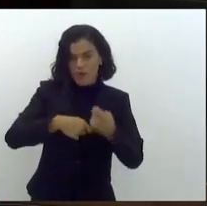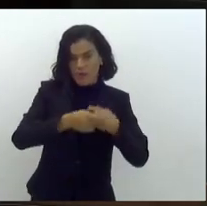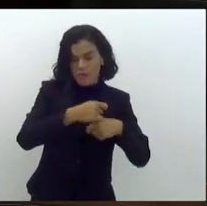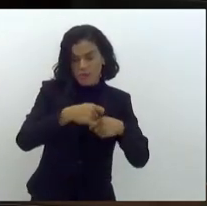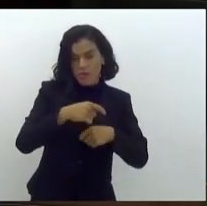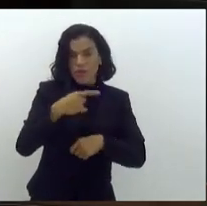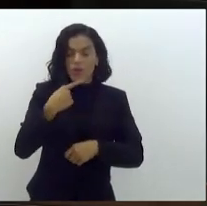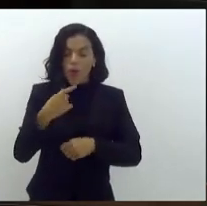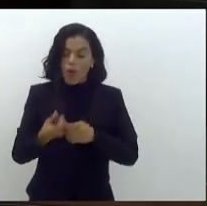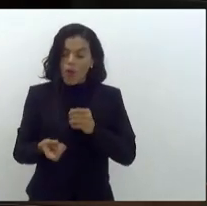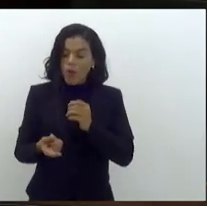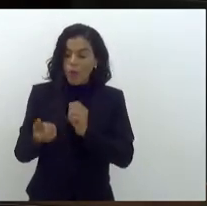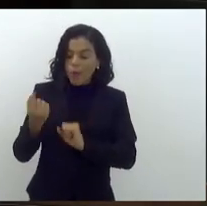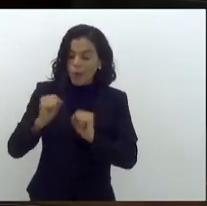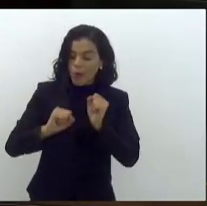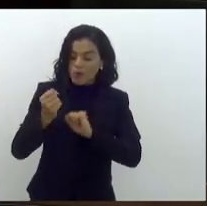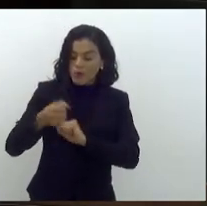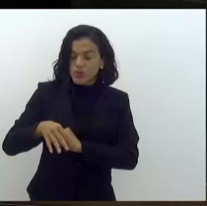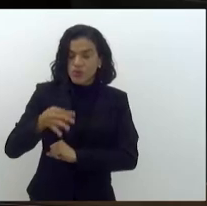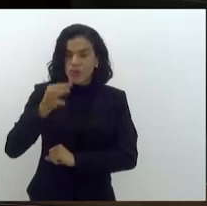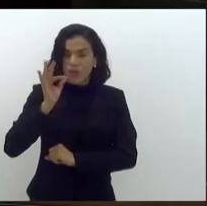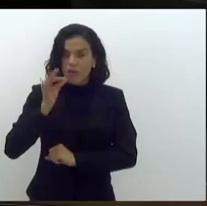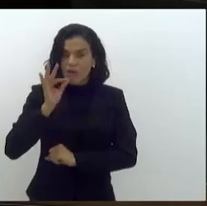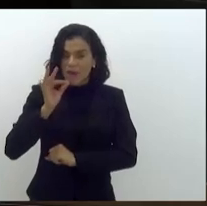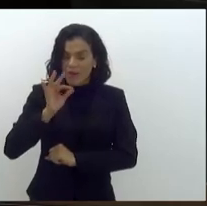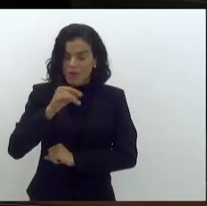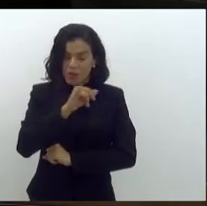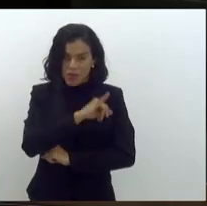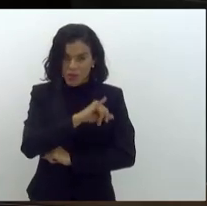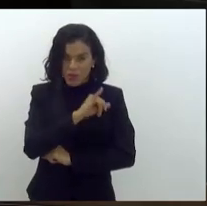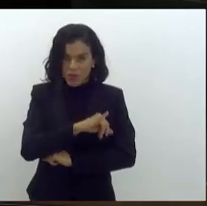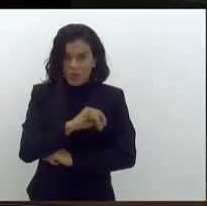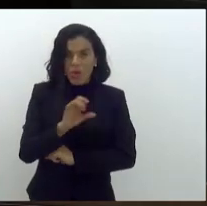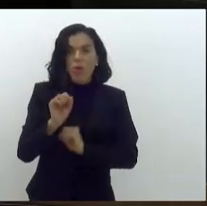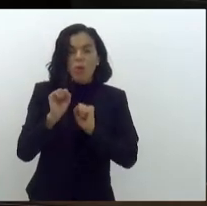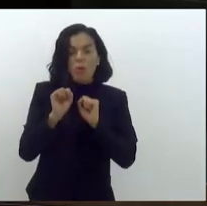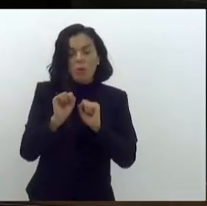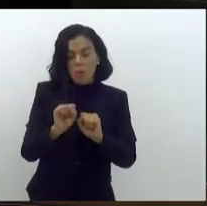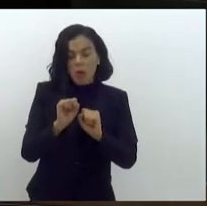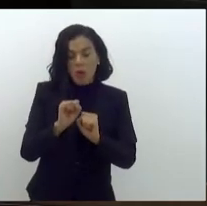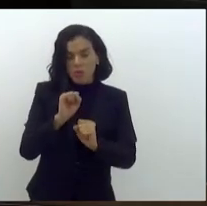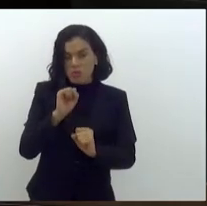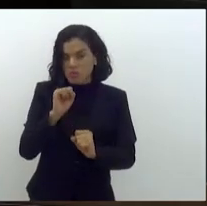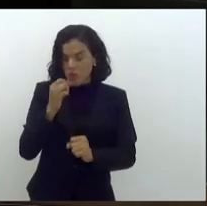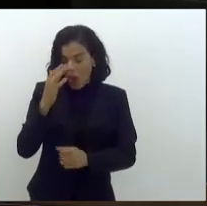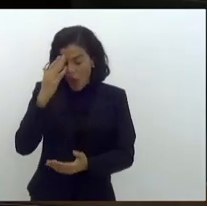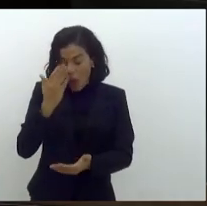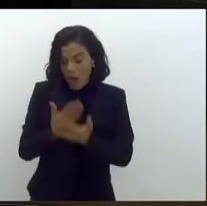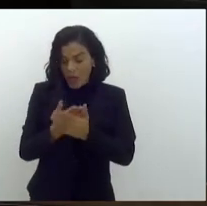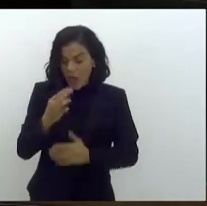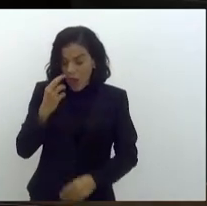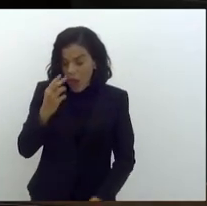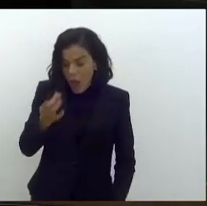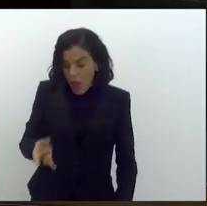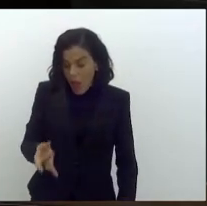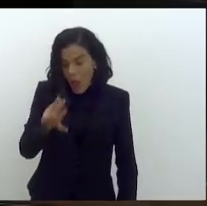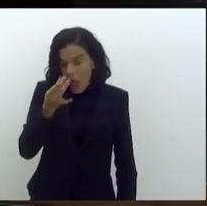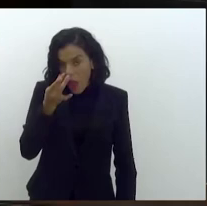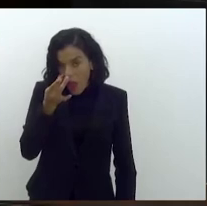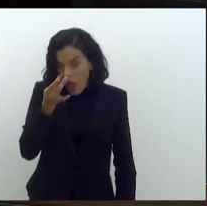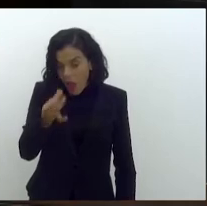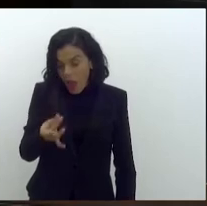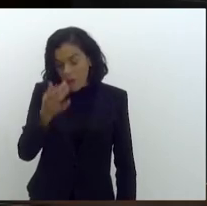eu produzo essa xícara de café aqui no Rio de Janeiro eu só posso me creditar daquilo que eu tô vendo critério físico